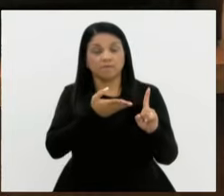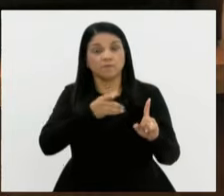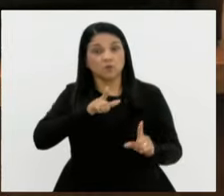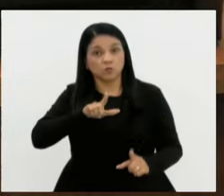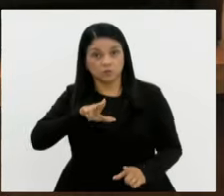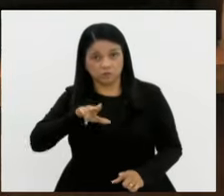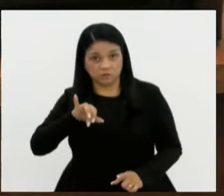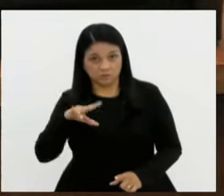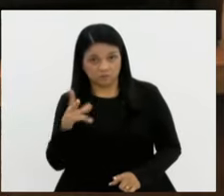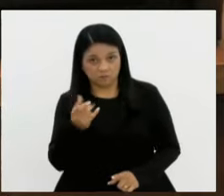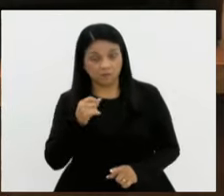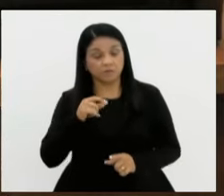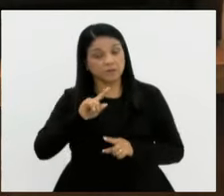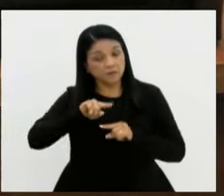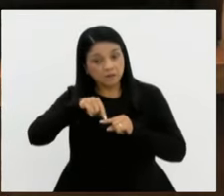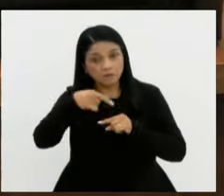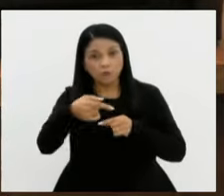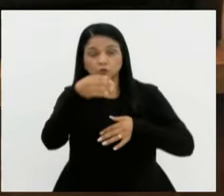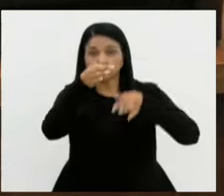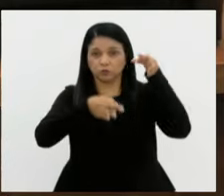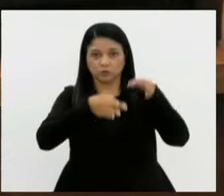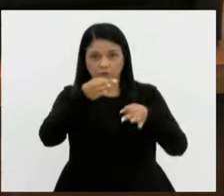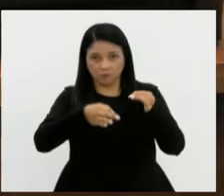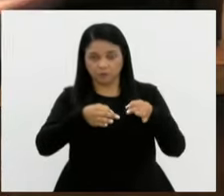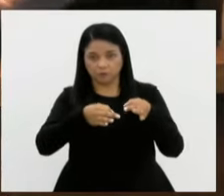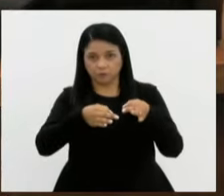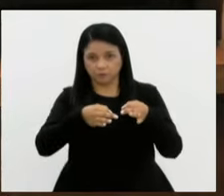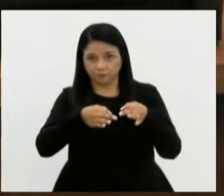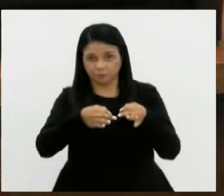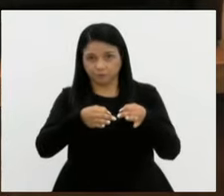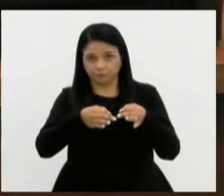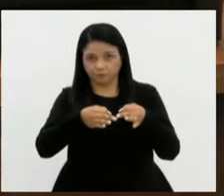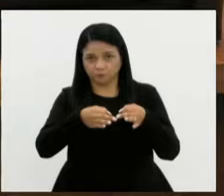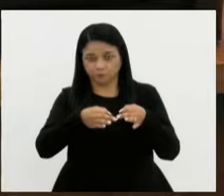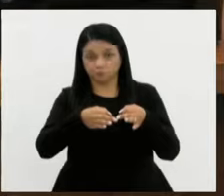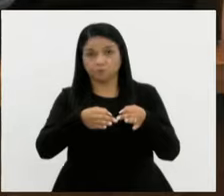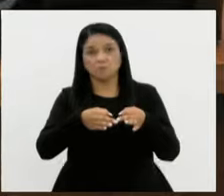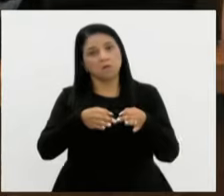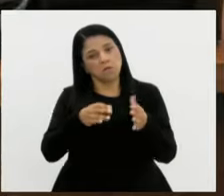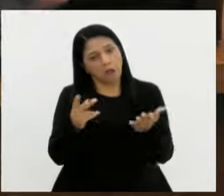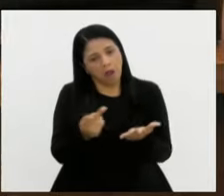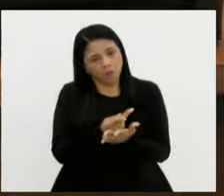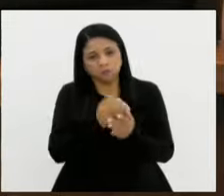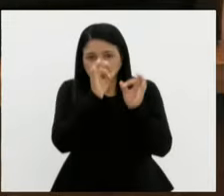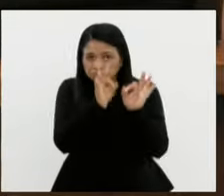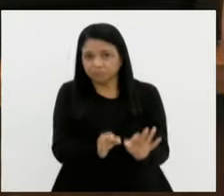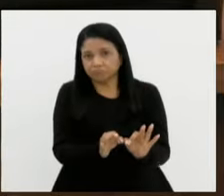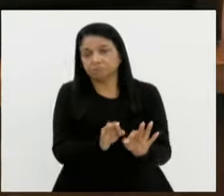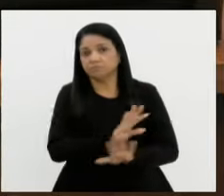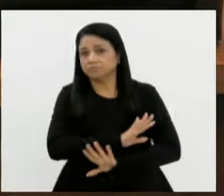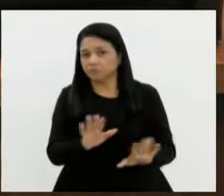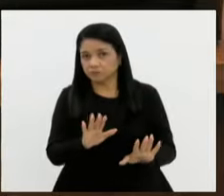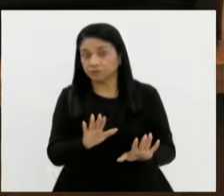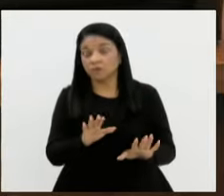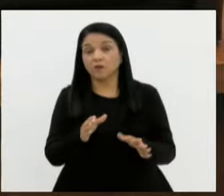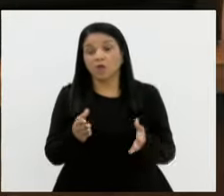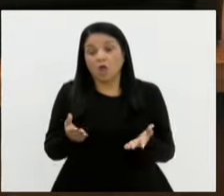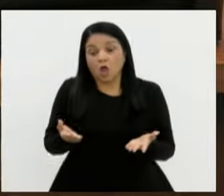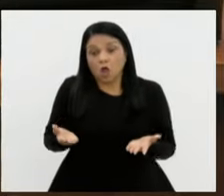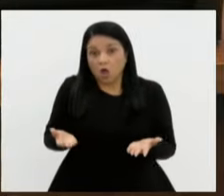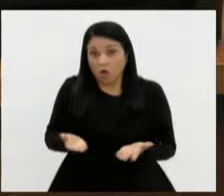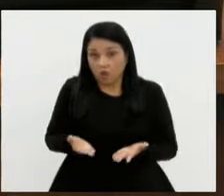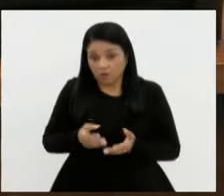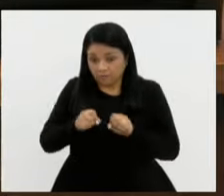condição, julgamento e trânsito em julgado. Isso tem que acontecer. Muito bem. O que está acontecendo hoje, o que está